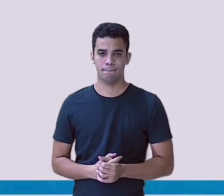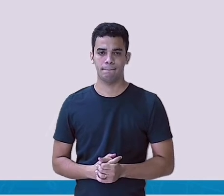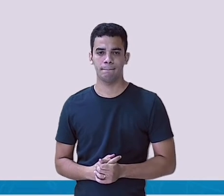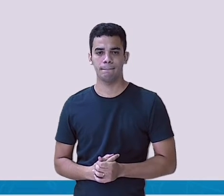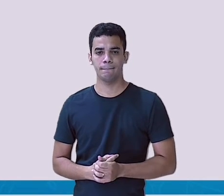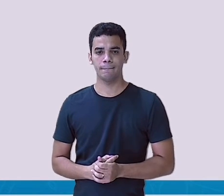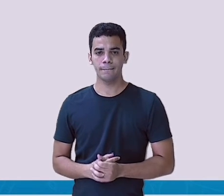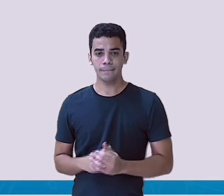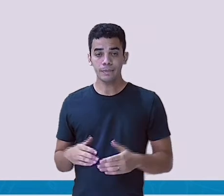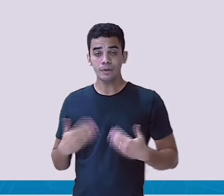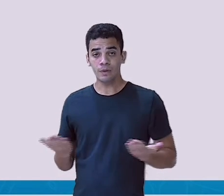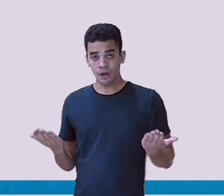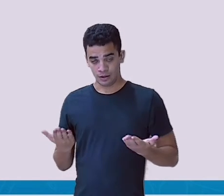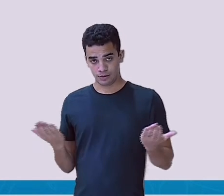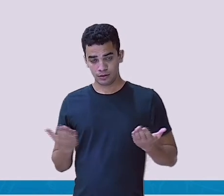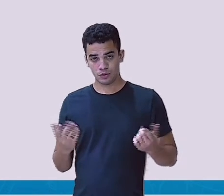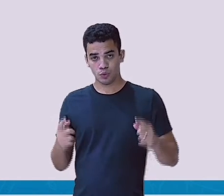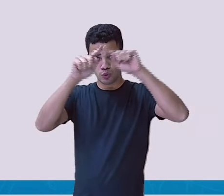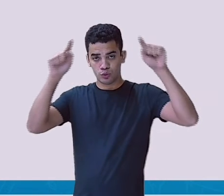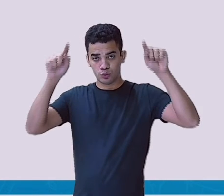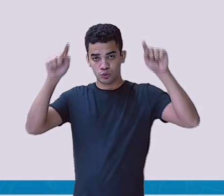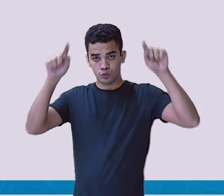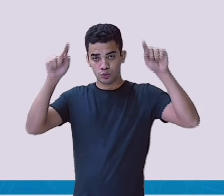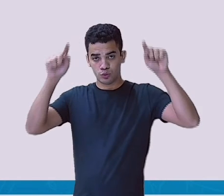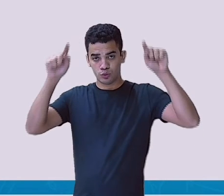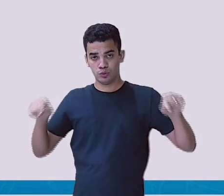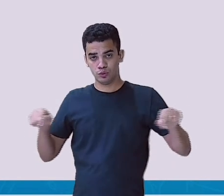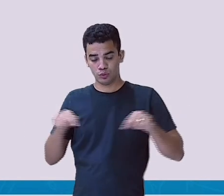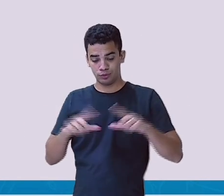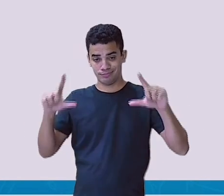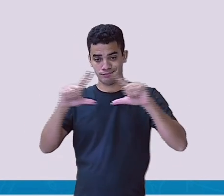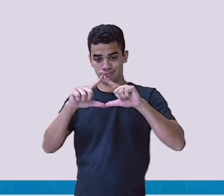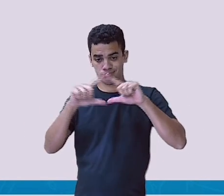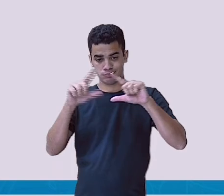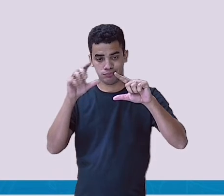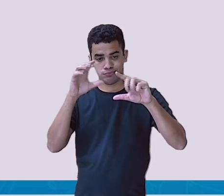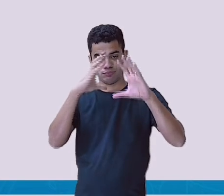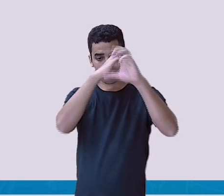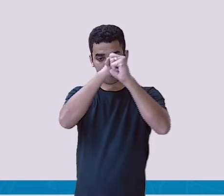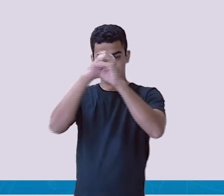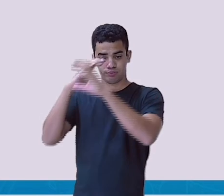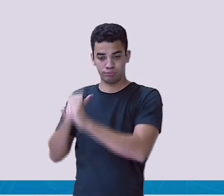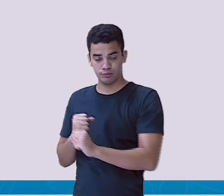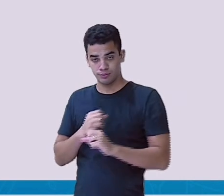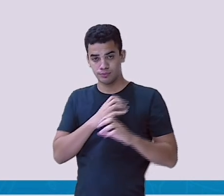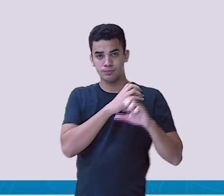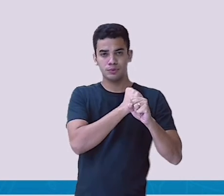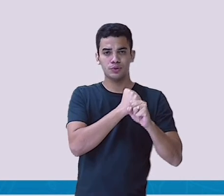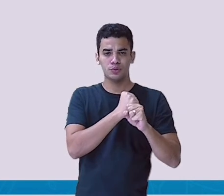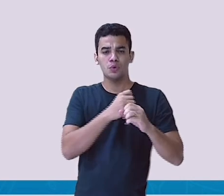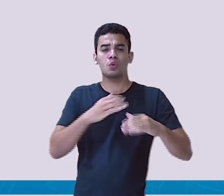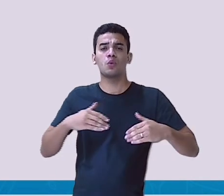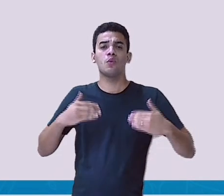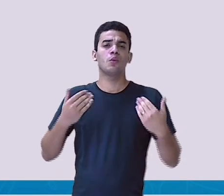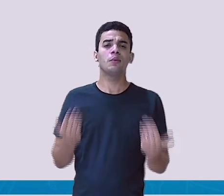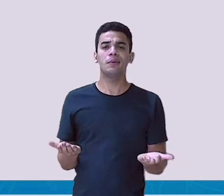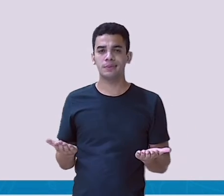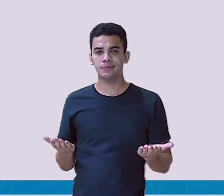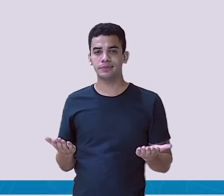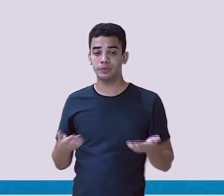Qual é o perímetro do triângulo ABC? Ou seja, a soma da medida dos seus lados,